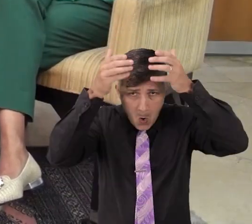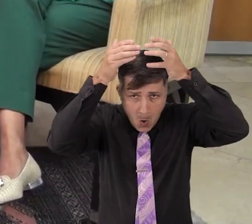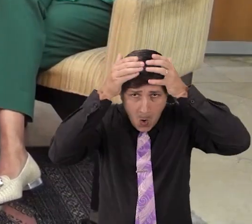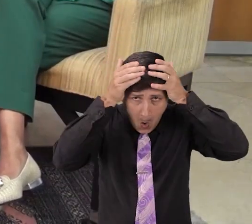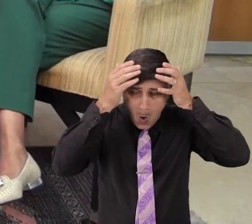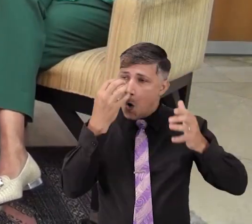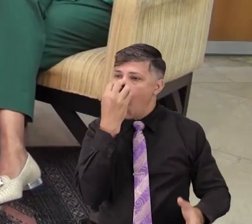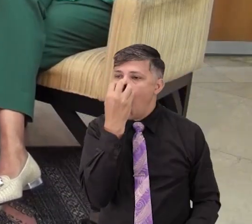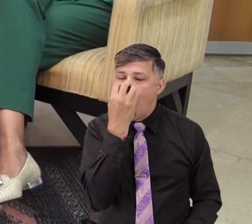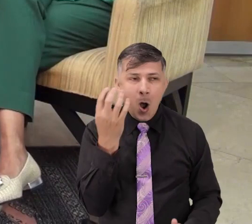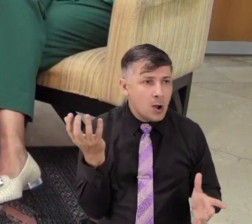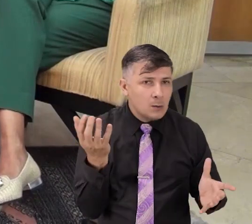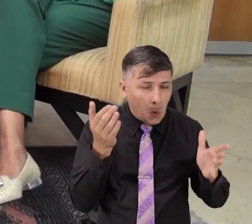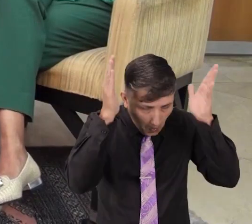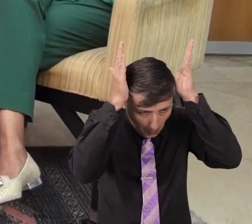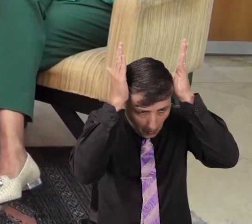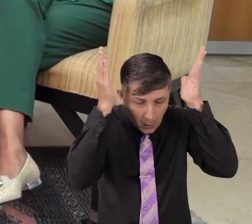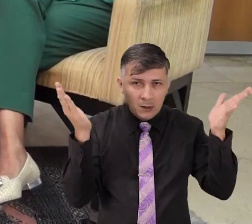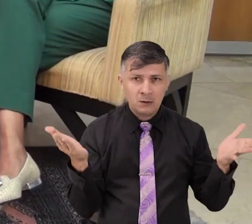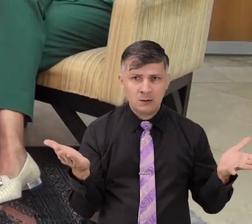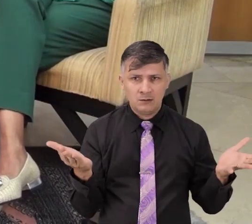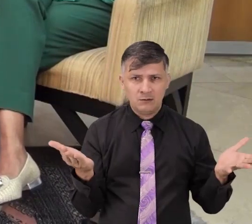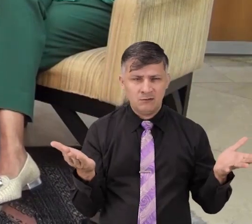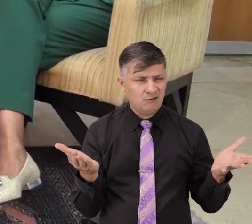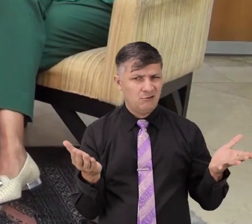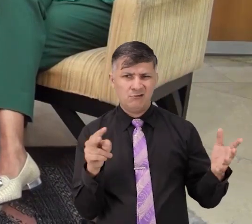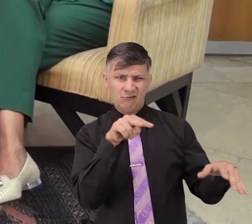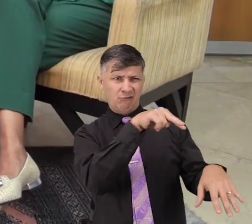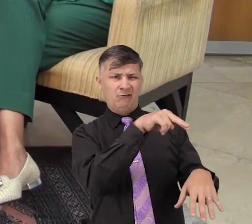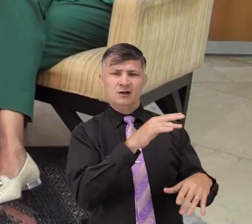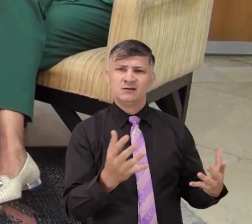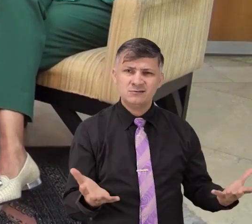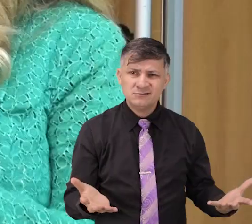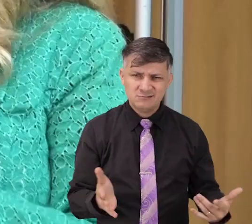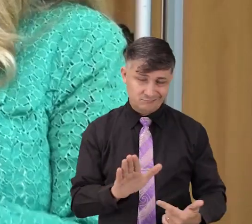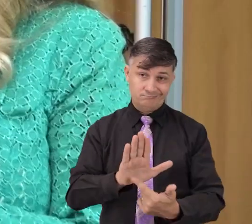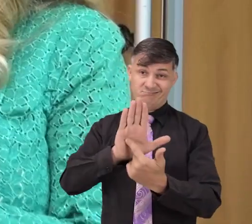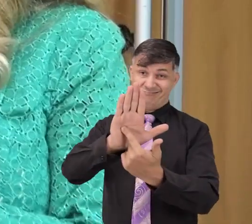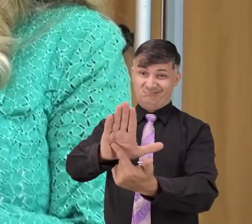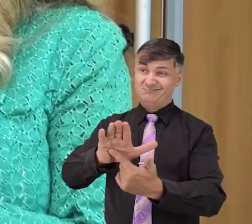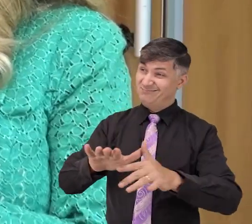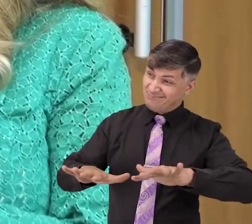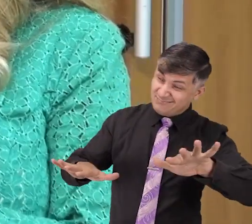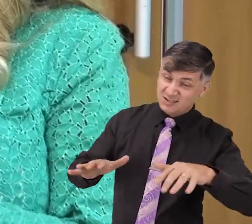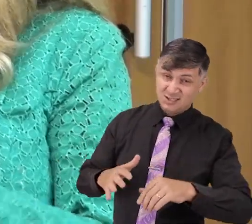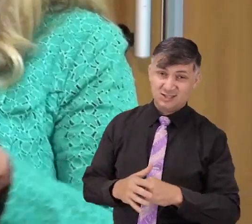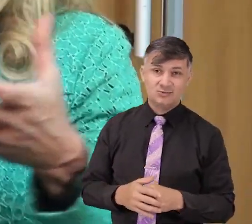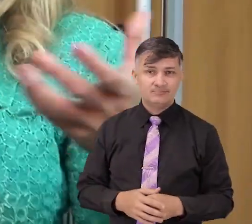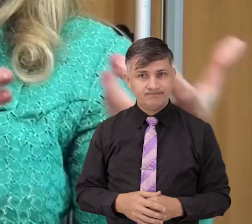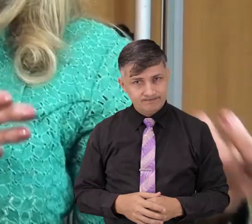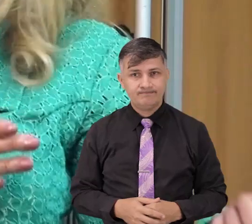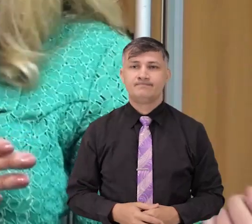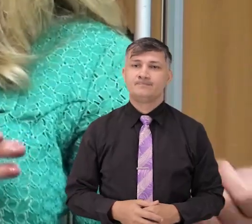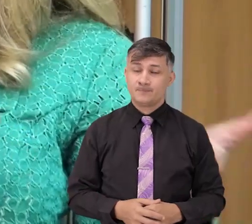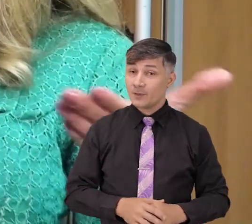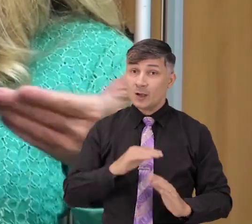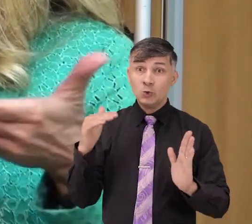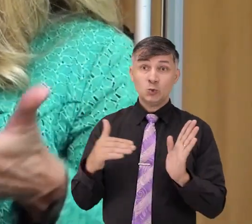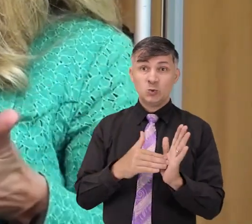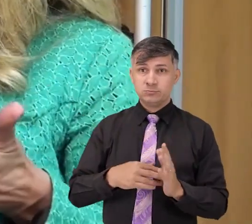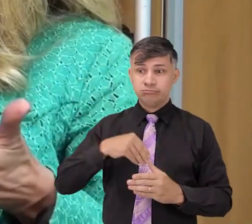Né? A exposição, você vai criando, vai... Isso tudo afeta o psicológico. Né? E na situação